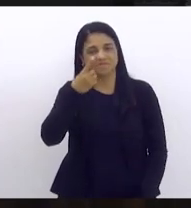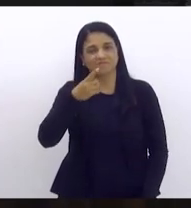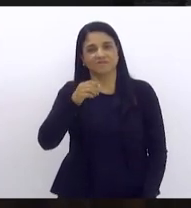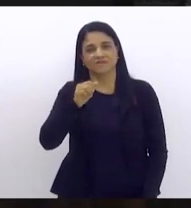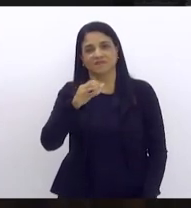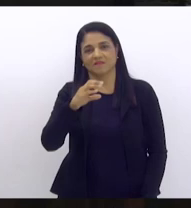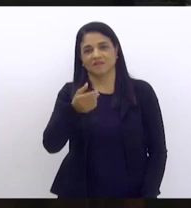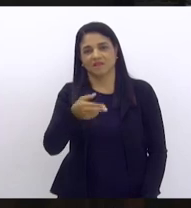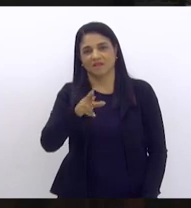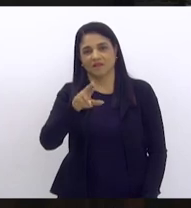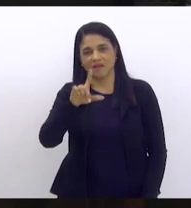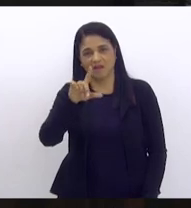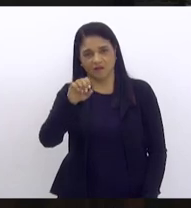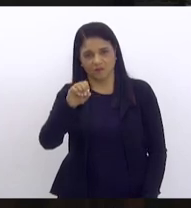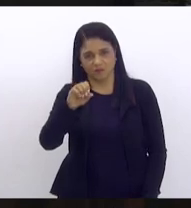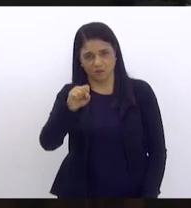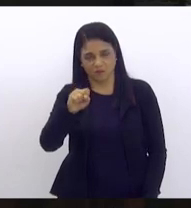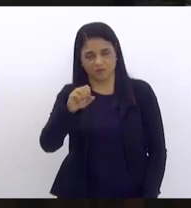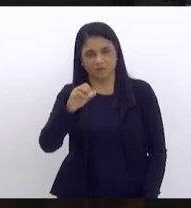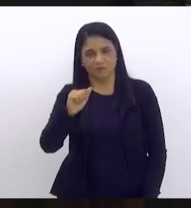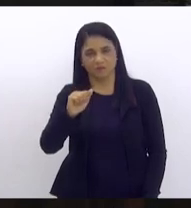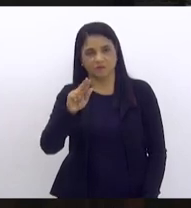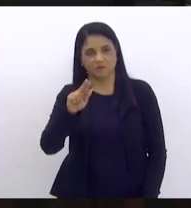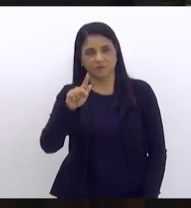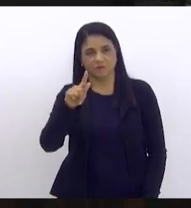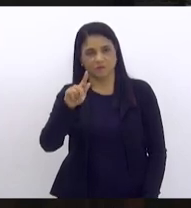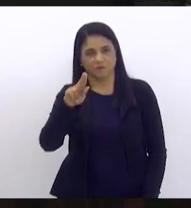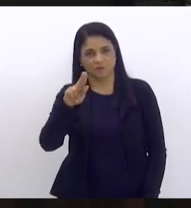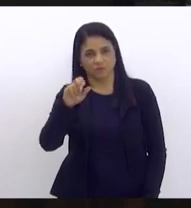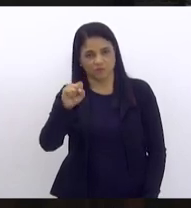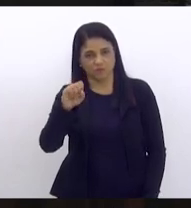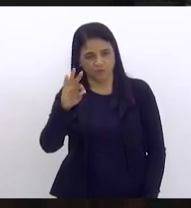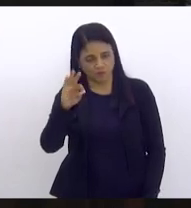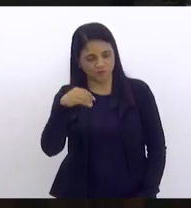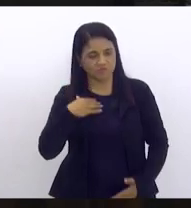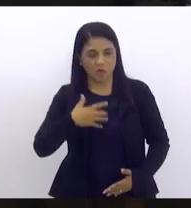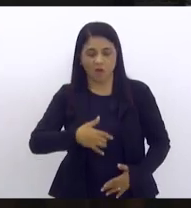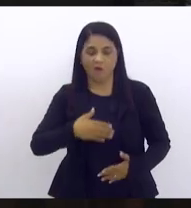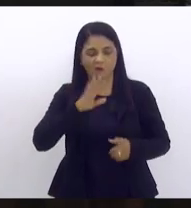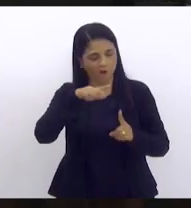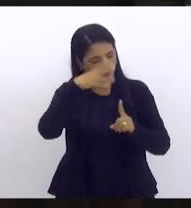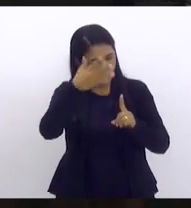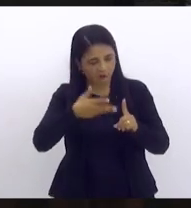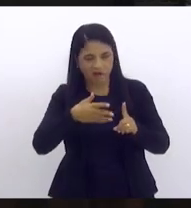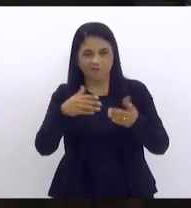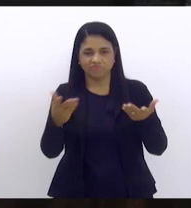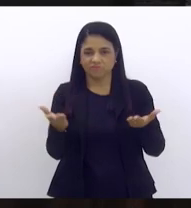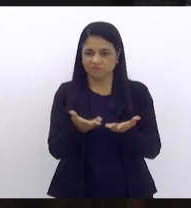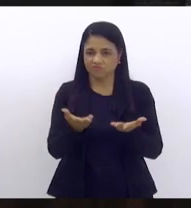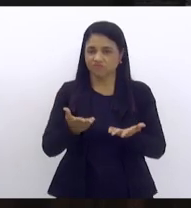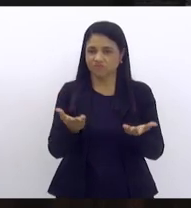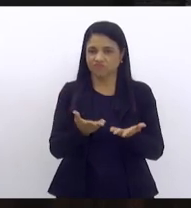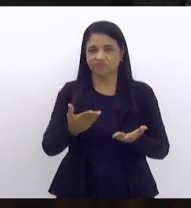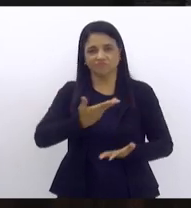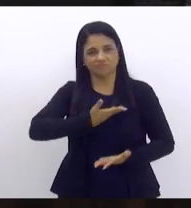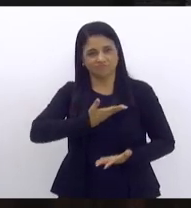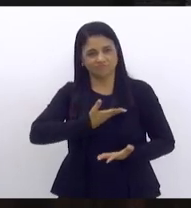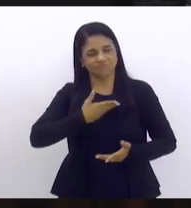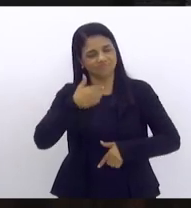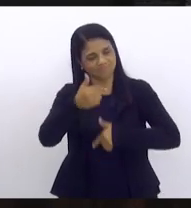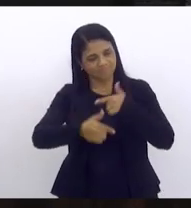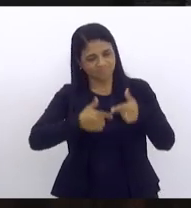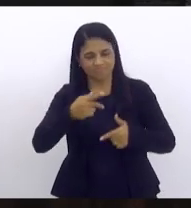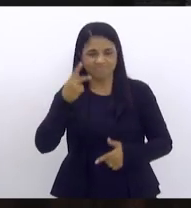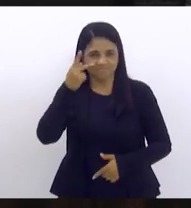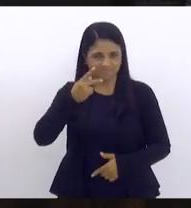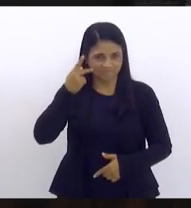na cota física, é uma honra muito grande tê-lo aqui novamente ao nosso lado. O senhor sempre foi um grande parlamentar e um amigo das horas difíceis.